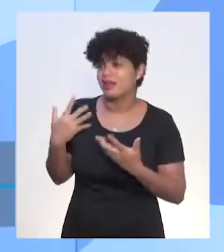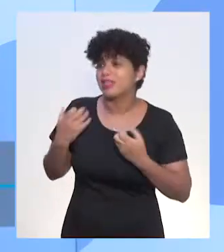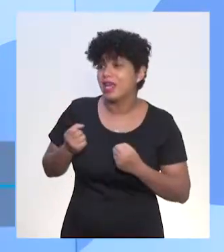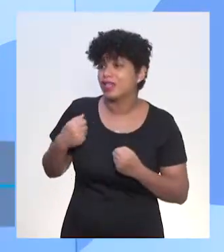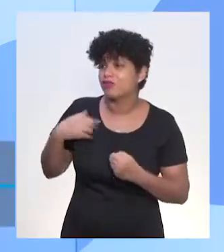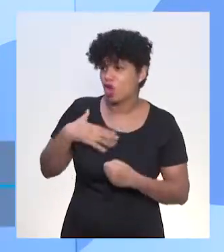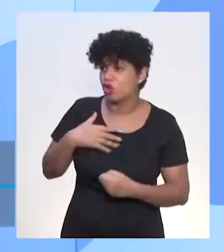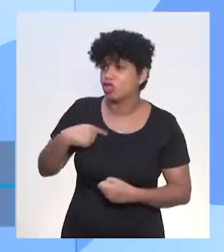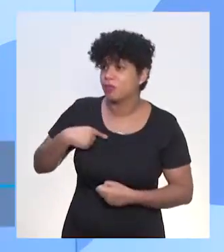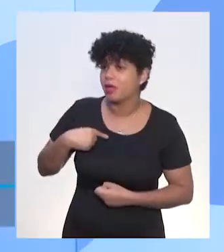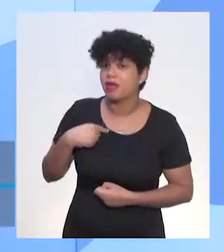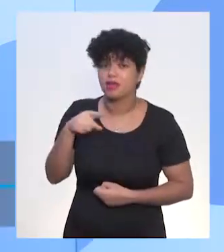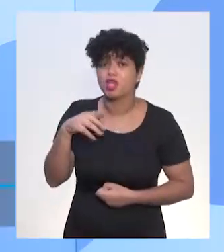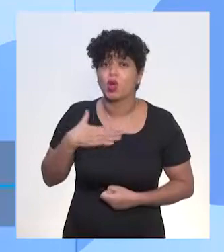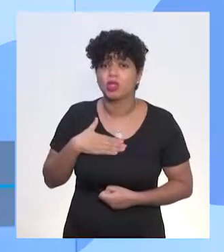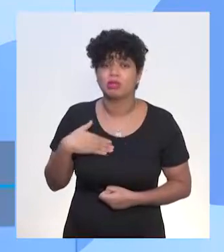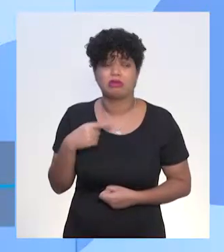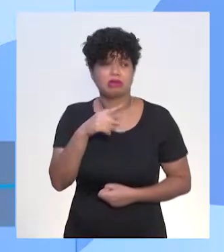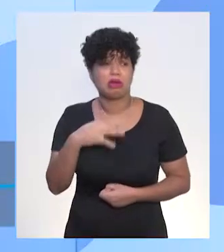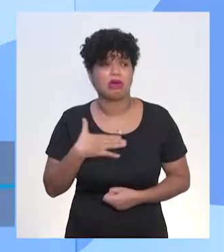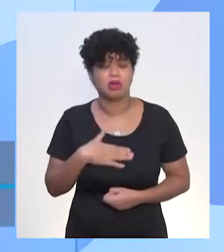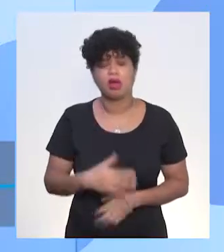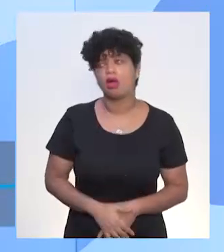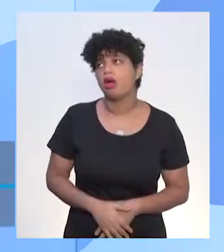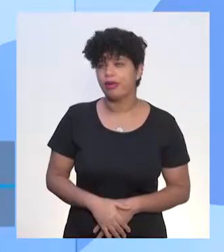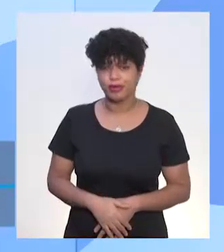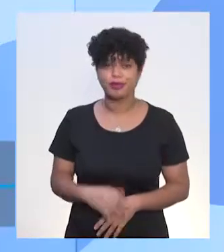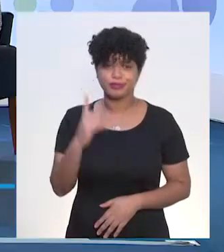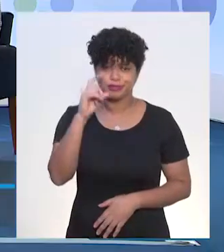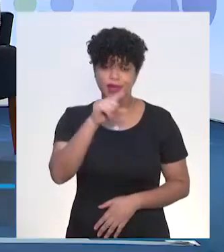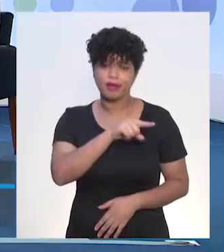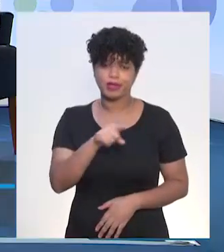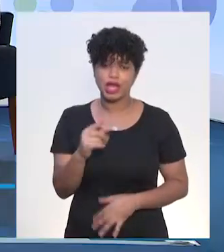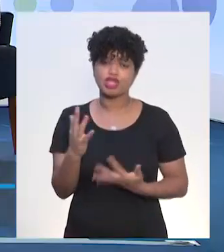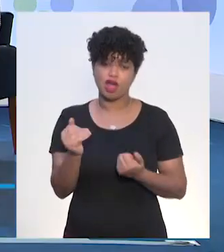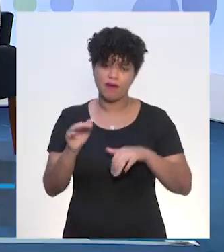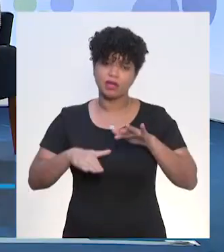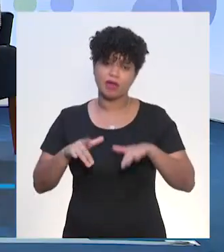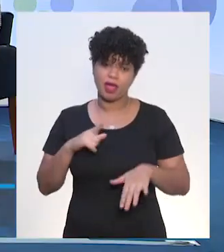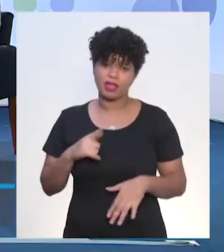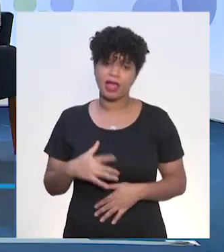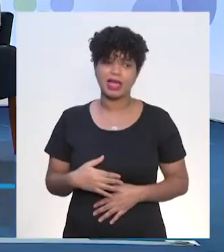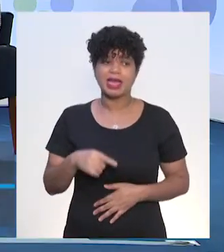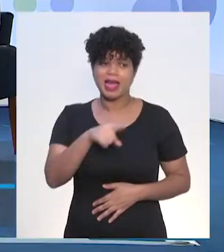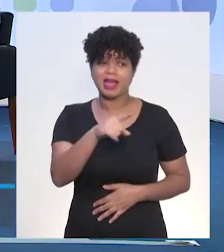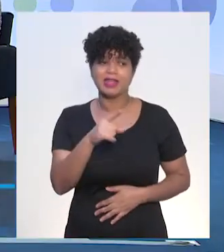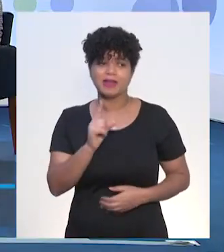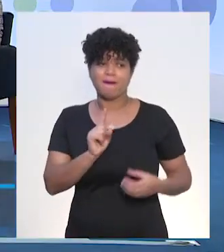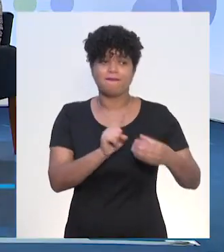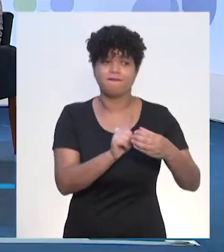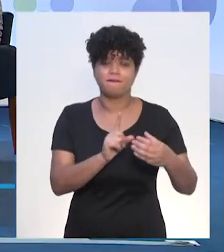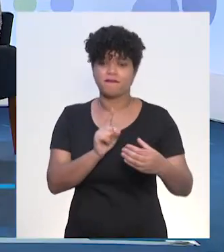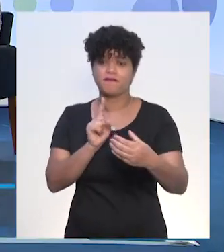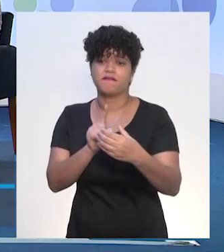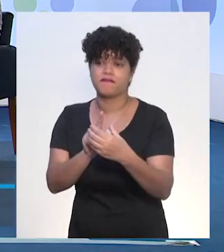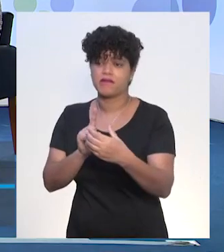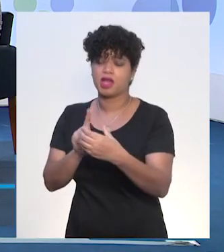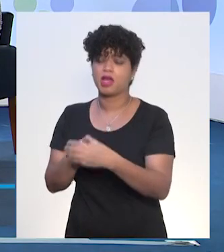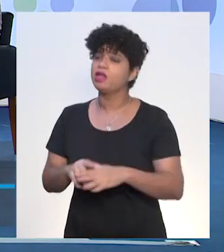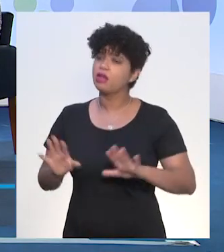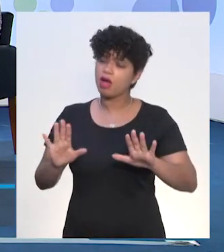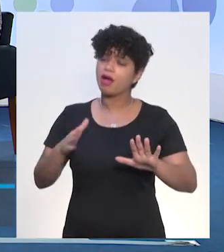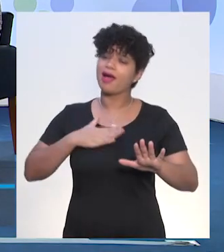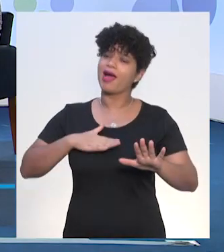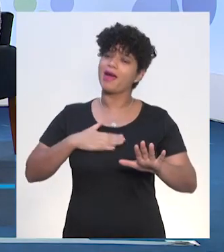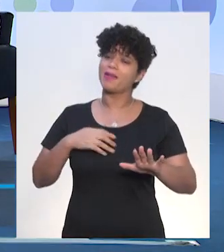aos adolescentes que estão ali formando a sua personalidade né Essa coisa do gregário e de querer pertencer a algum lugar mas ele tem que se pertencer em